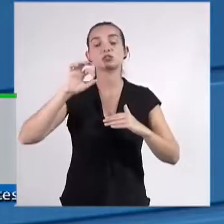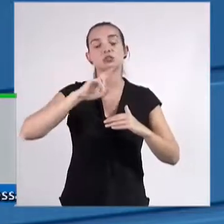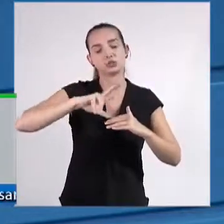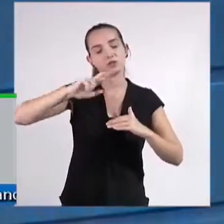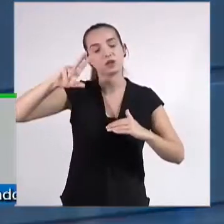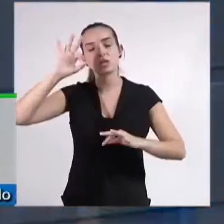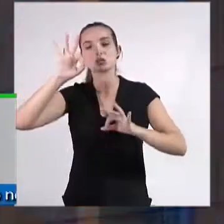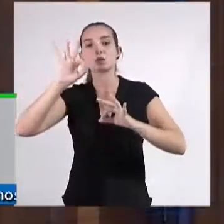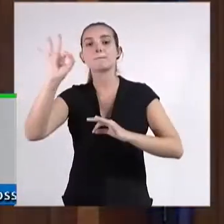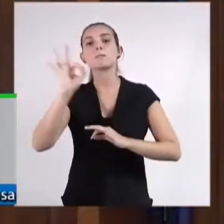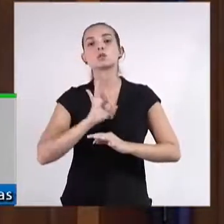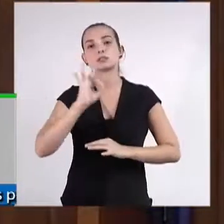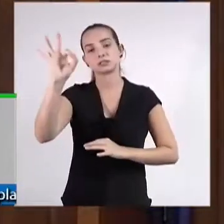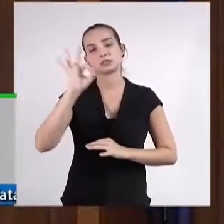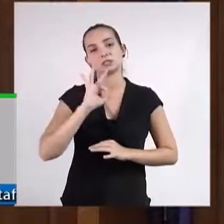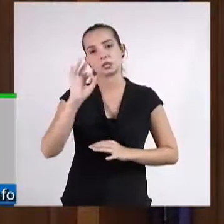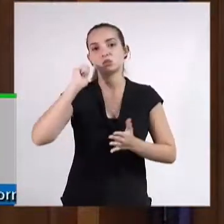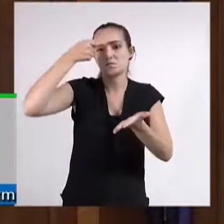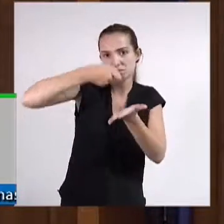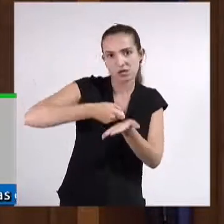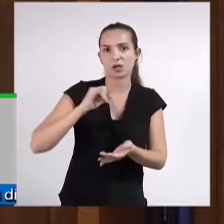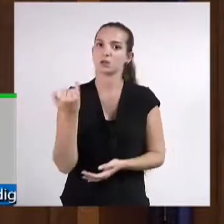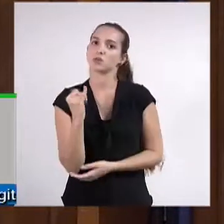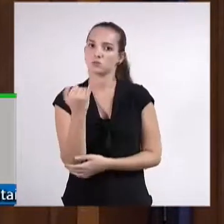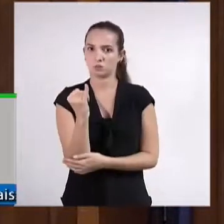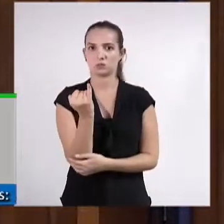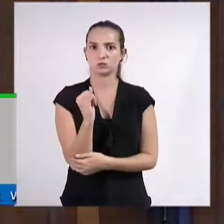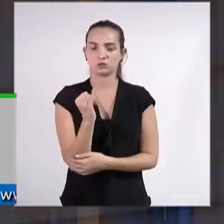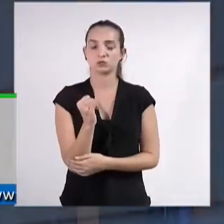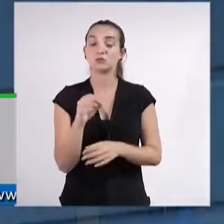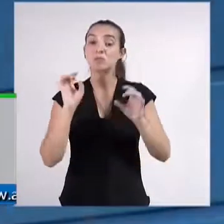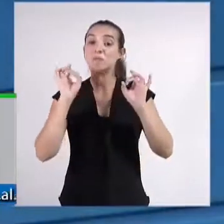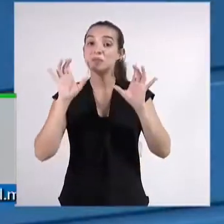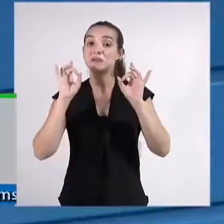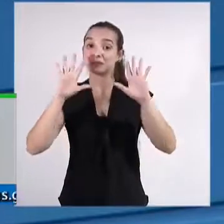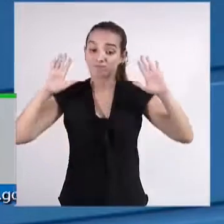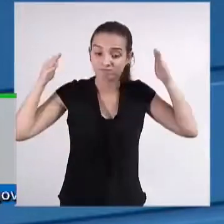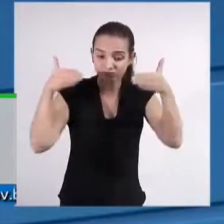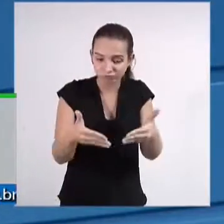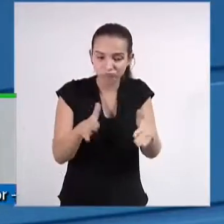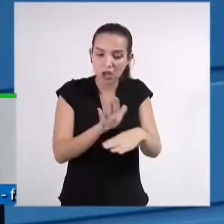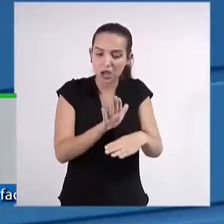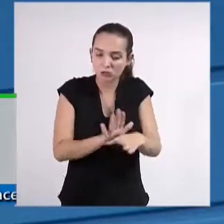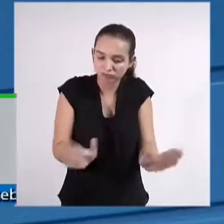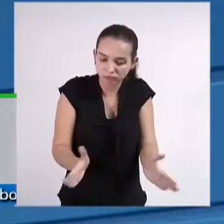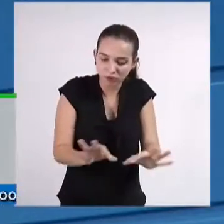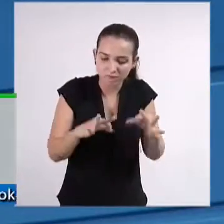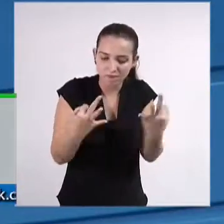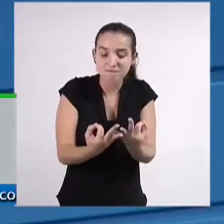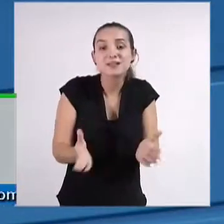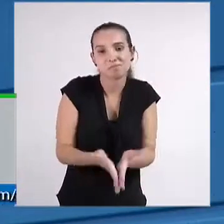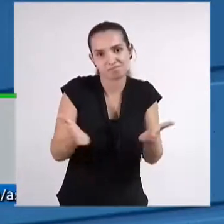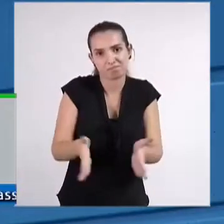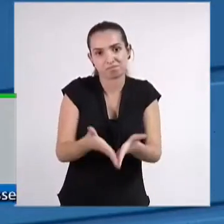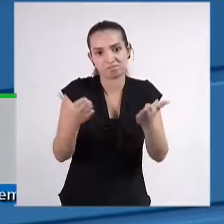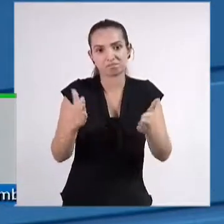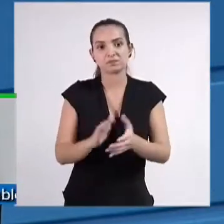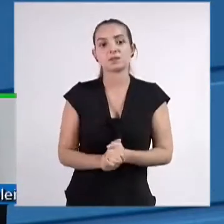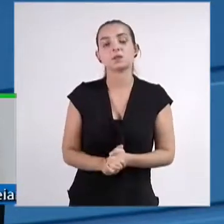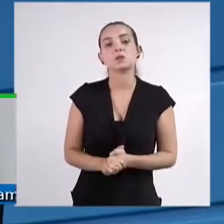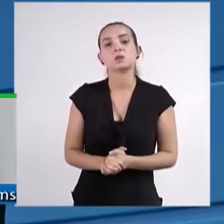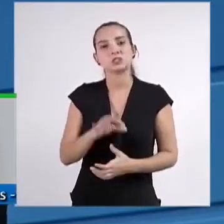dessas alíquotas de ICMS para principalmente as famílias de baixa renda. Parabéns a Vossa Excelência por trazer